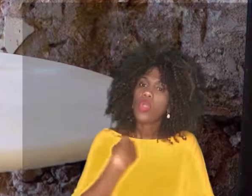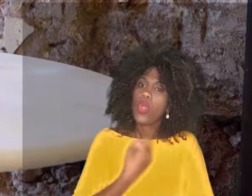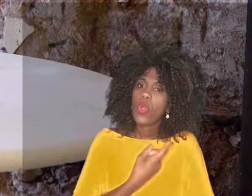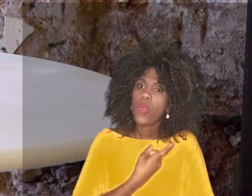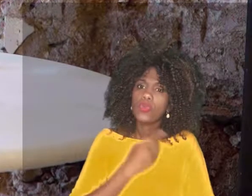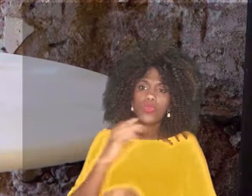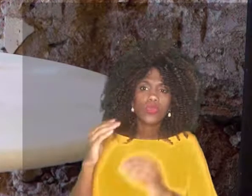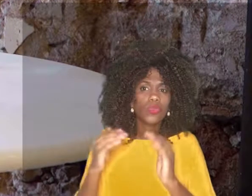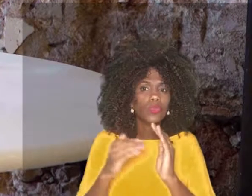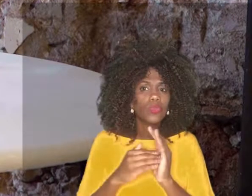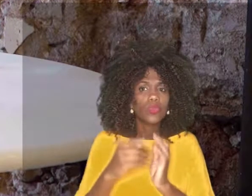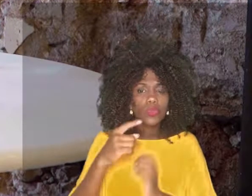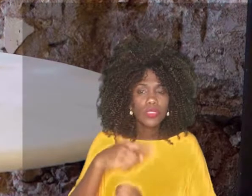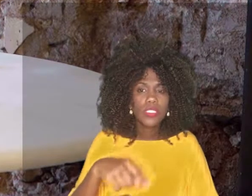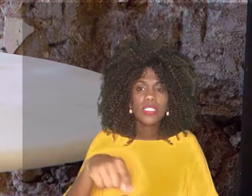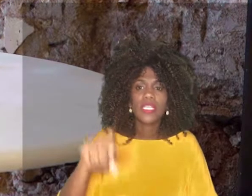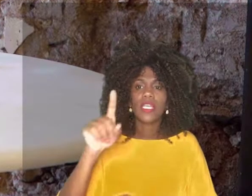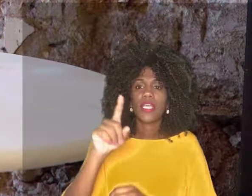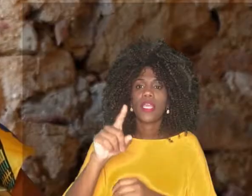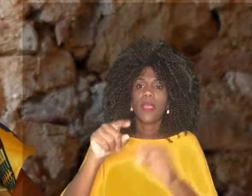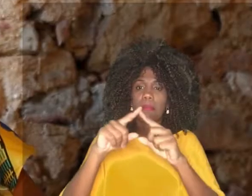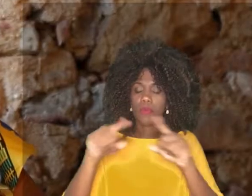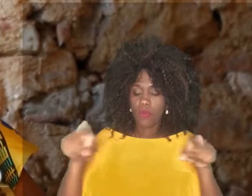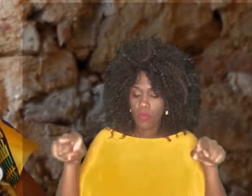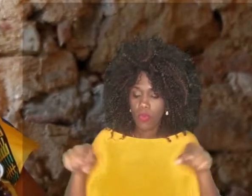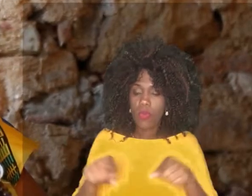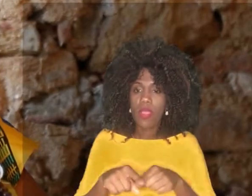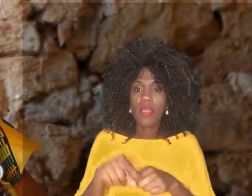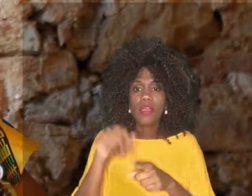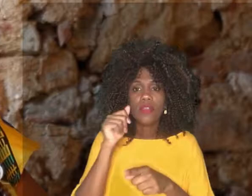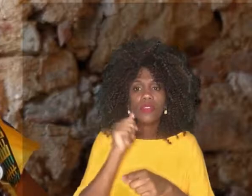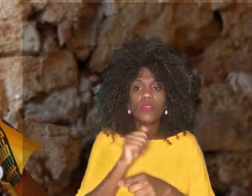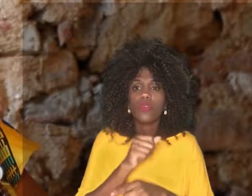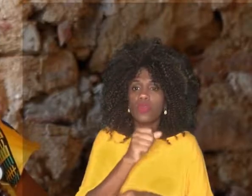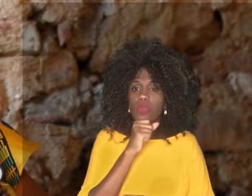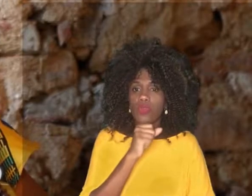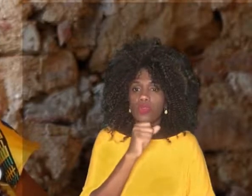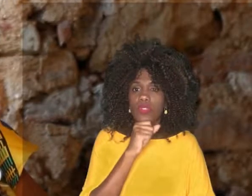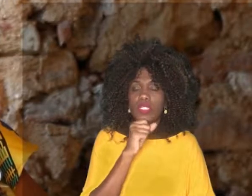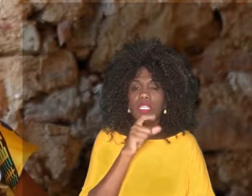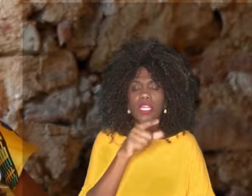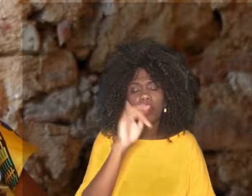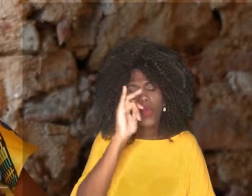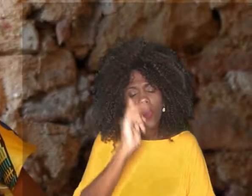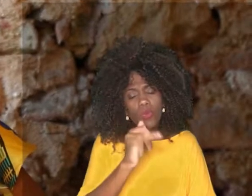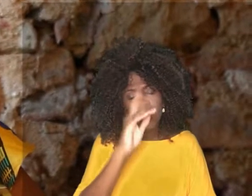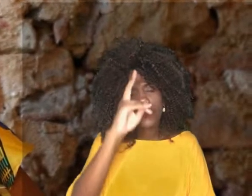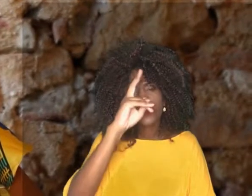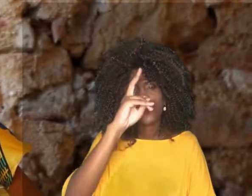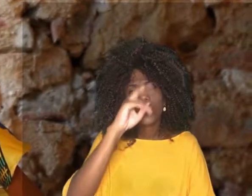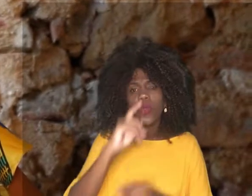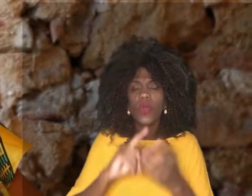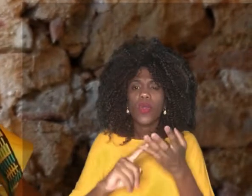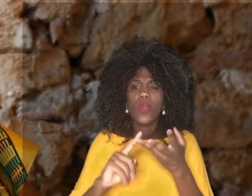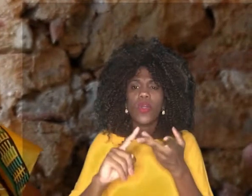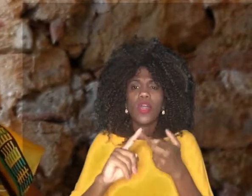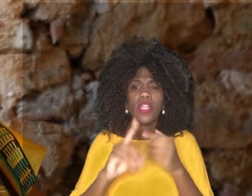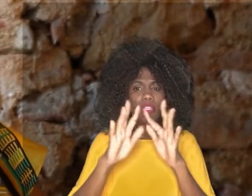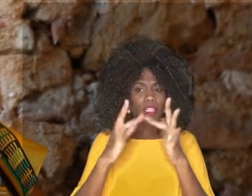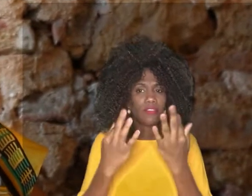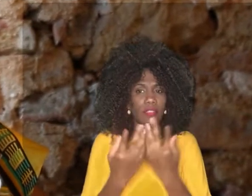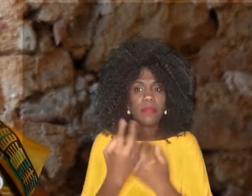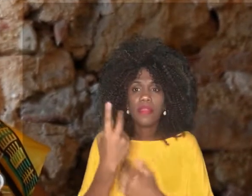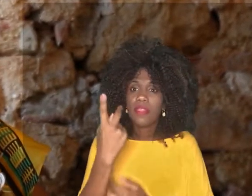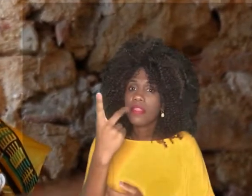íamos todos para o quarto de vovó e ali eram contadas histórias, né, da